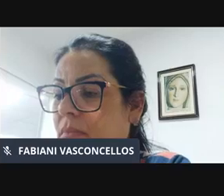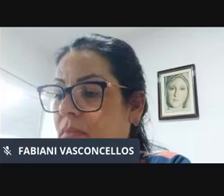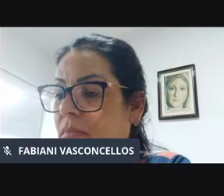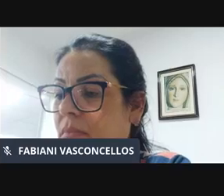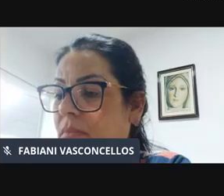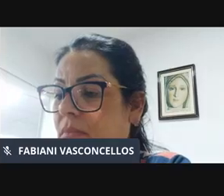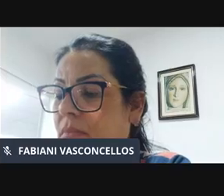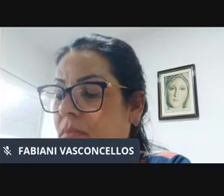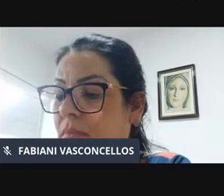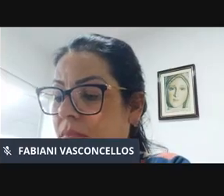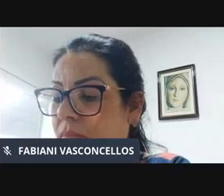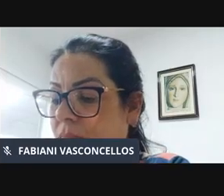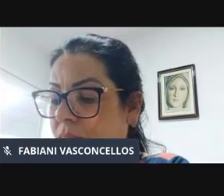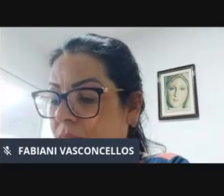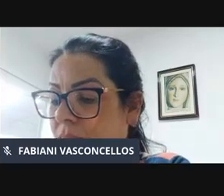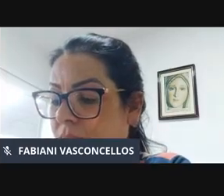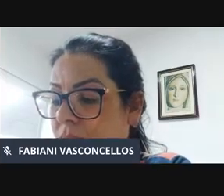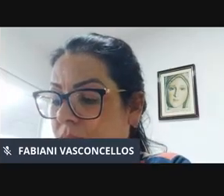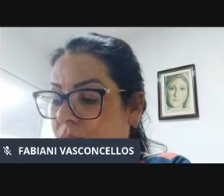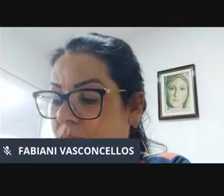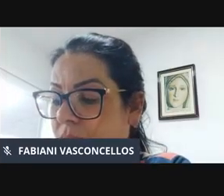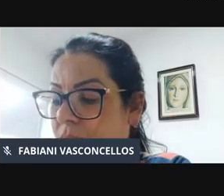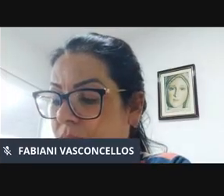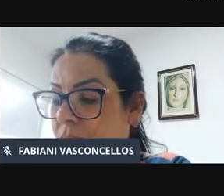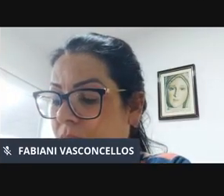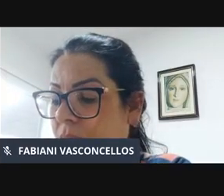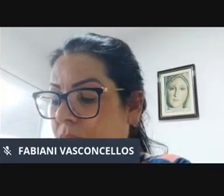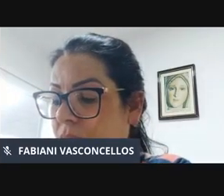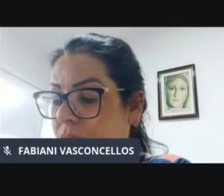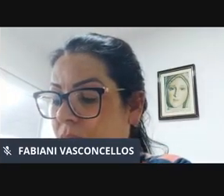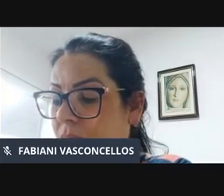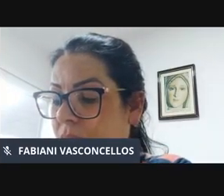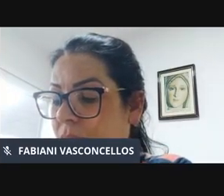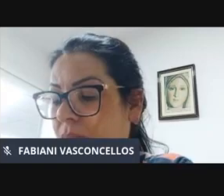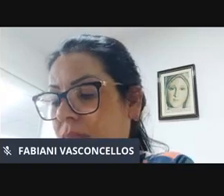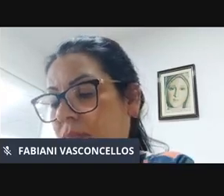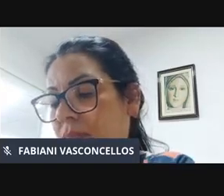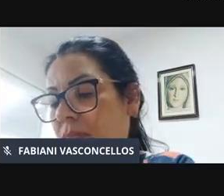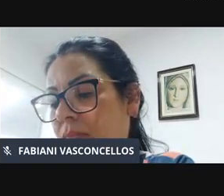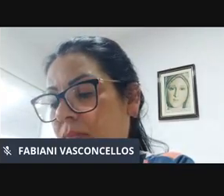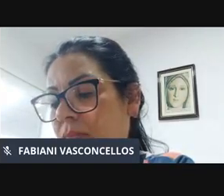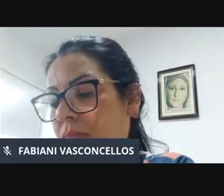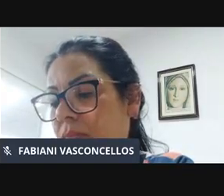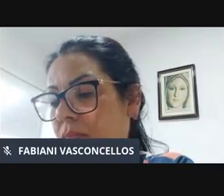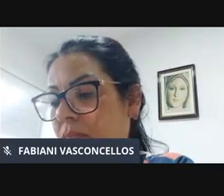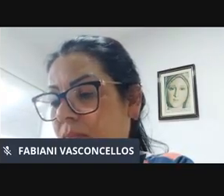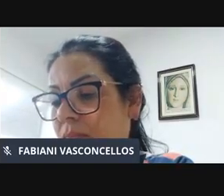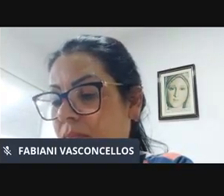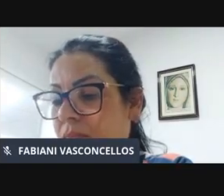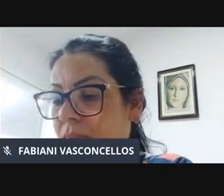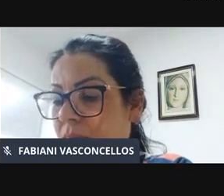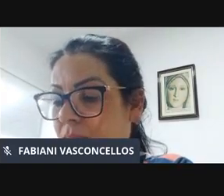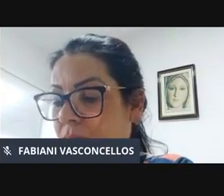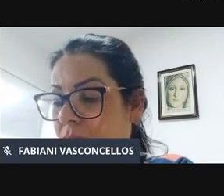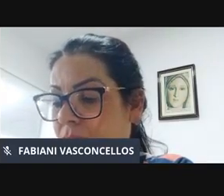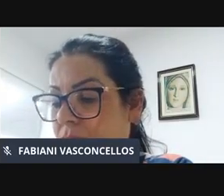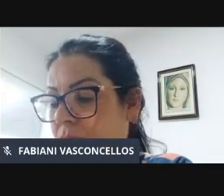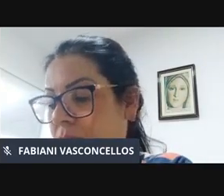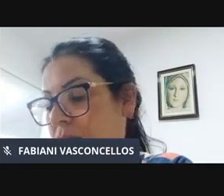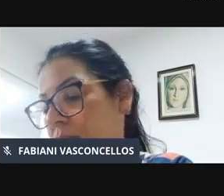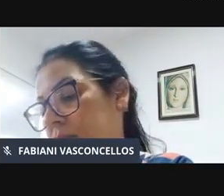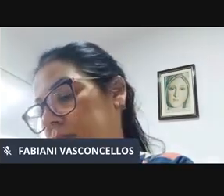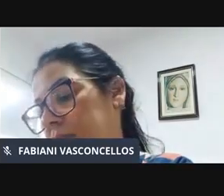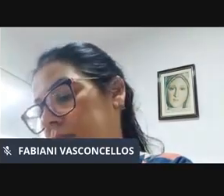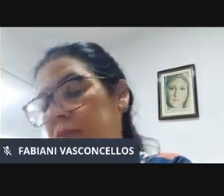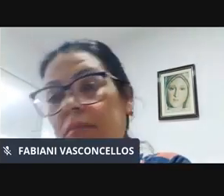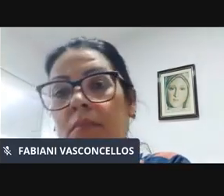aqui. Obrigado. Para me despedir, professor Rafael, viu que o tempo está estourado. Queria ver a presença do nosso comandante da guarda ali